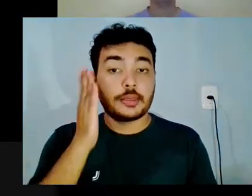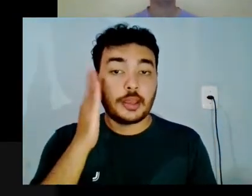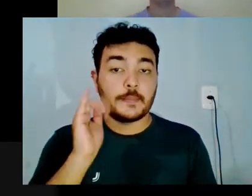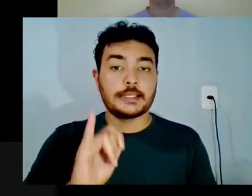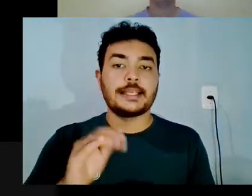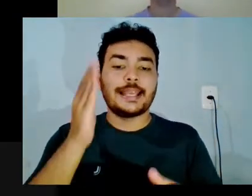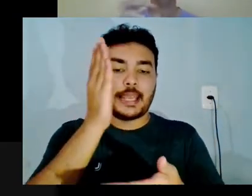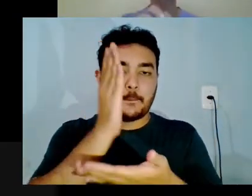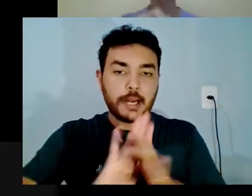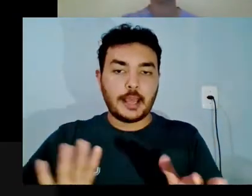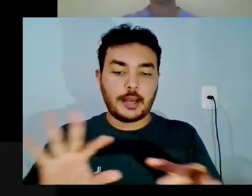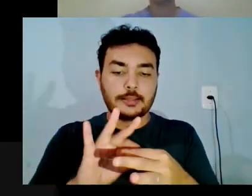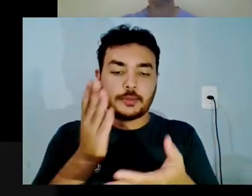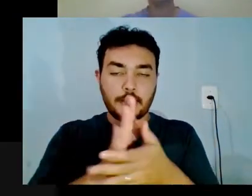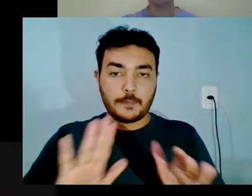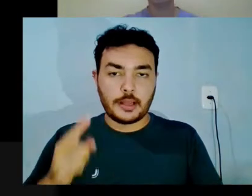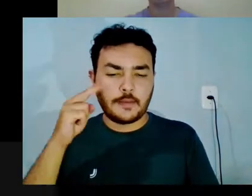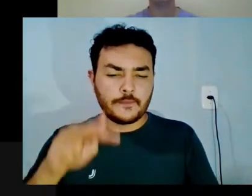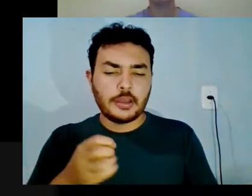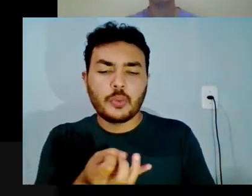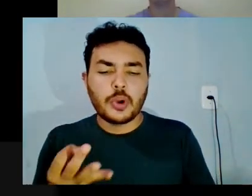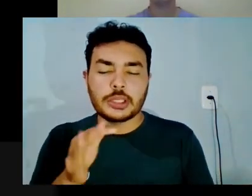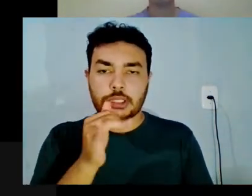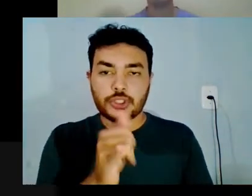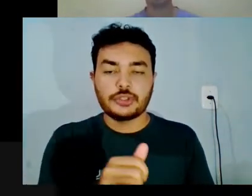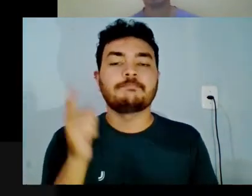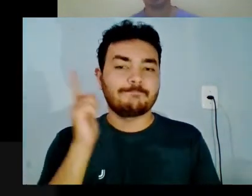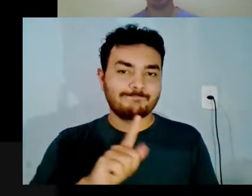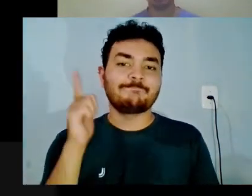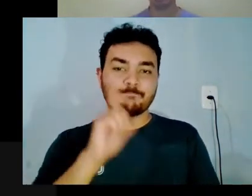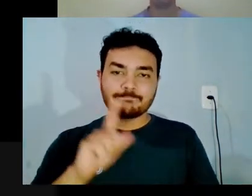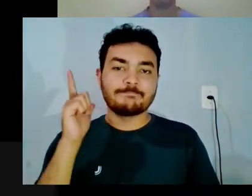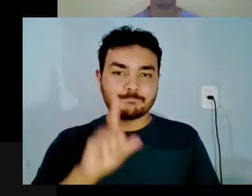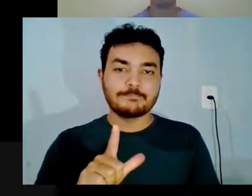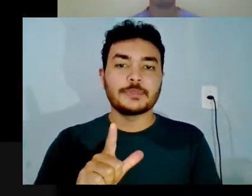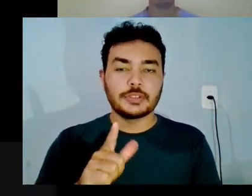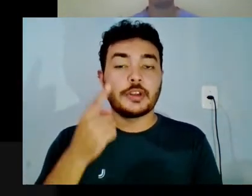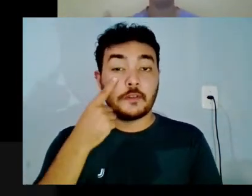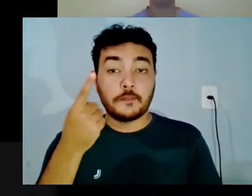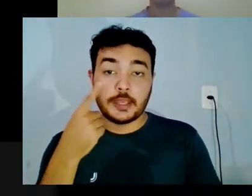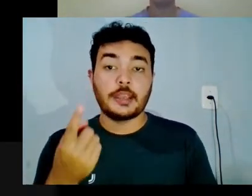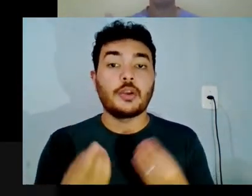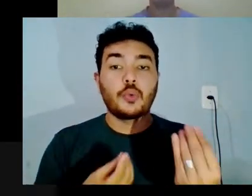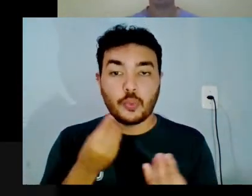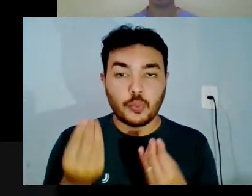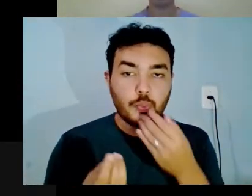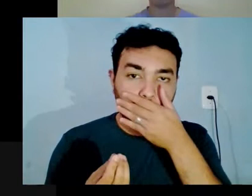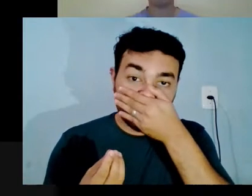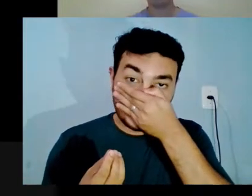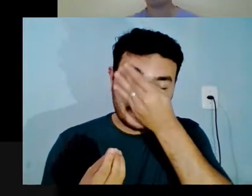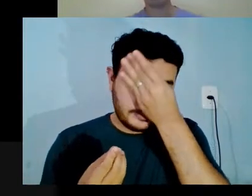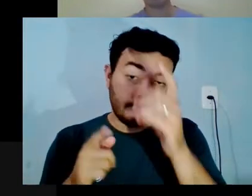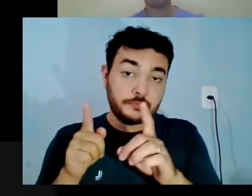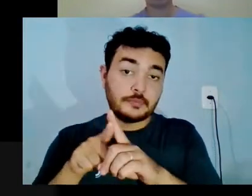dois átomos de hidrogênio, a gente consegue determinar experimentalmente, através da liberação de energia ou absorção de energia, depende da forma